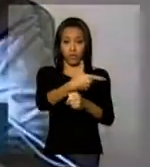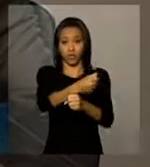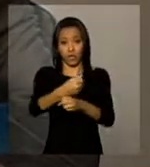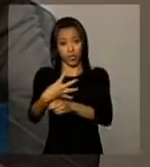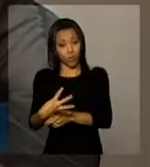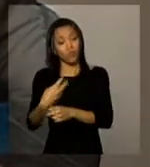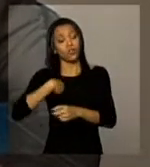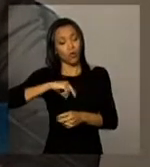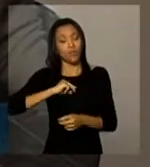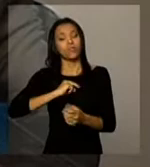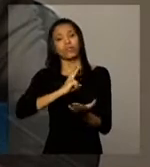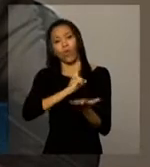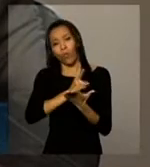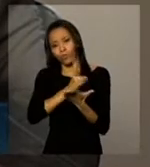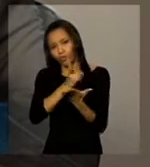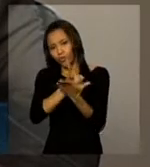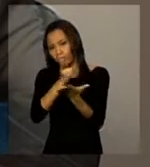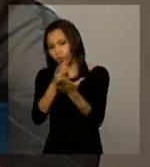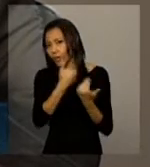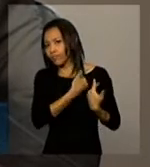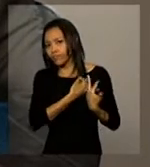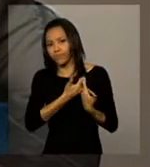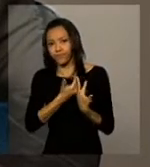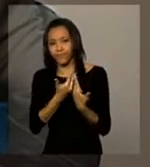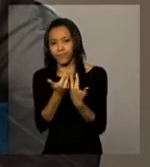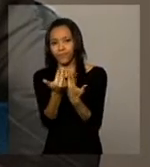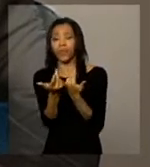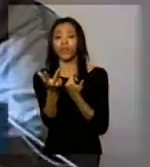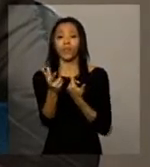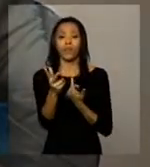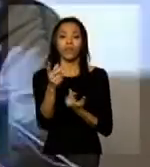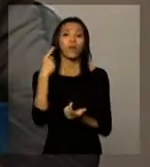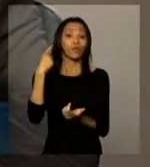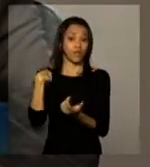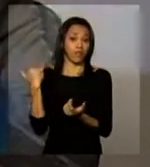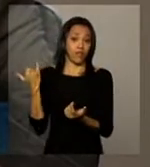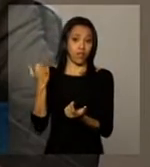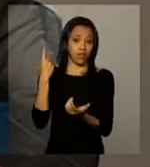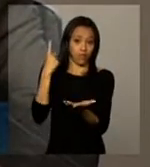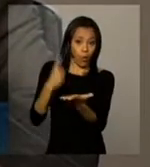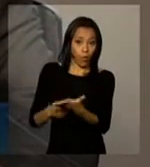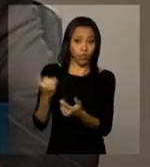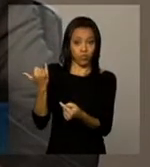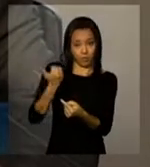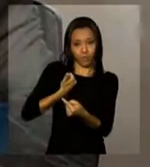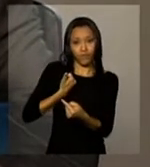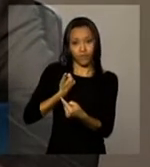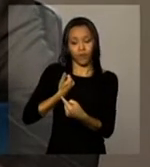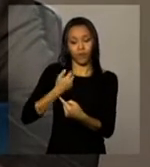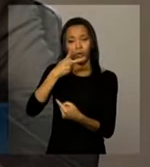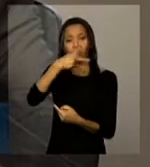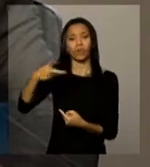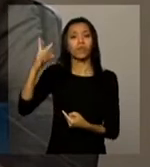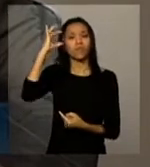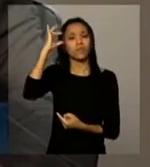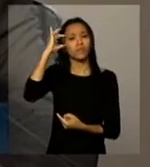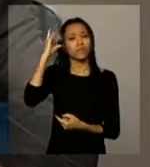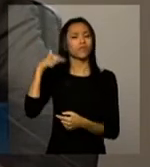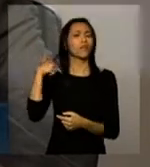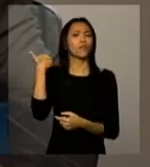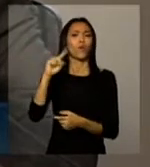essa trajetória conforme o compromisso da presidenta em Davos e em outros